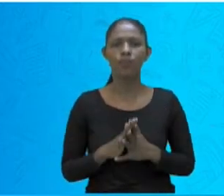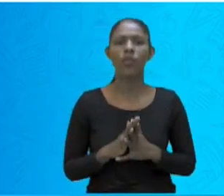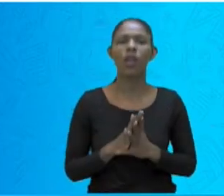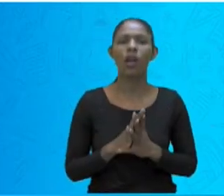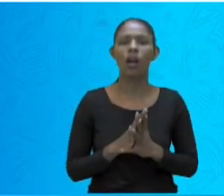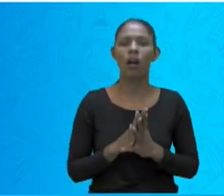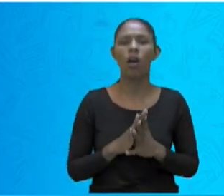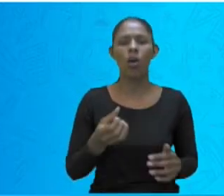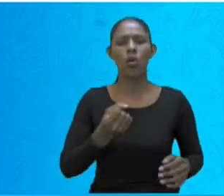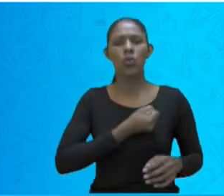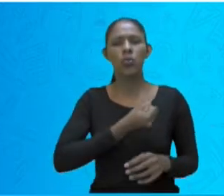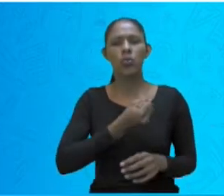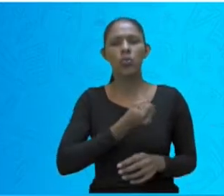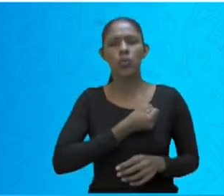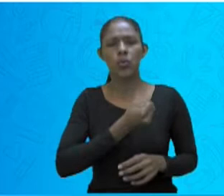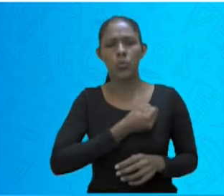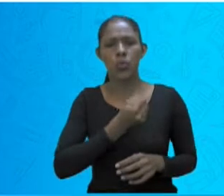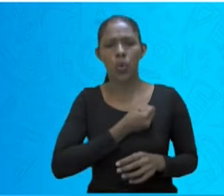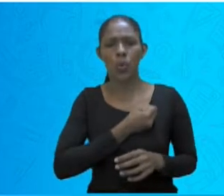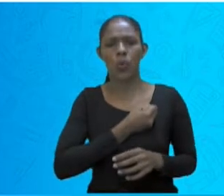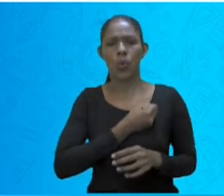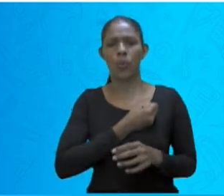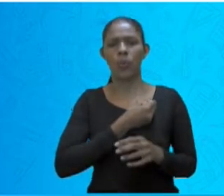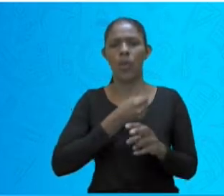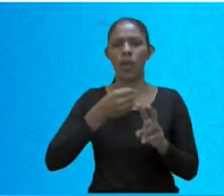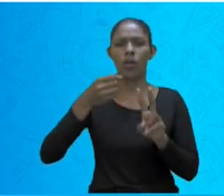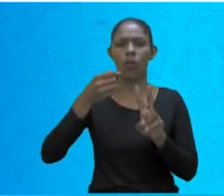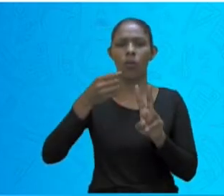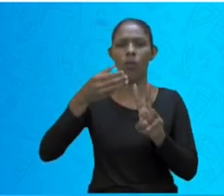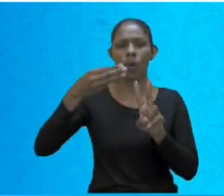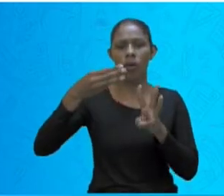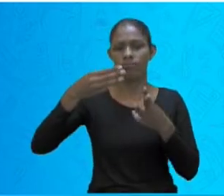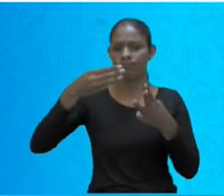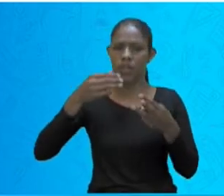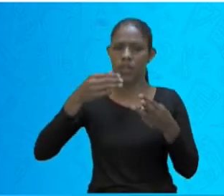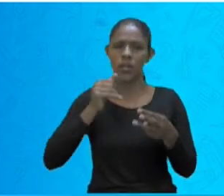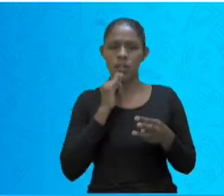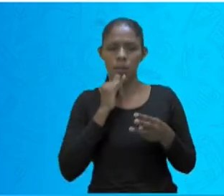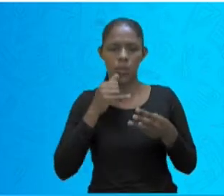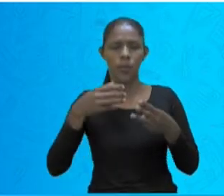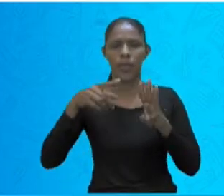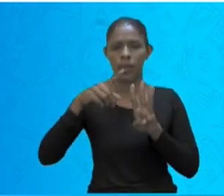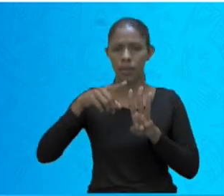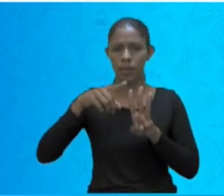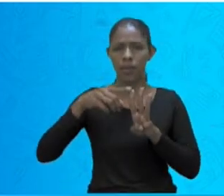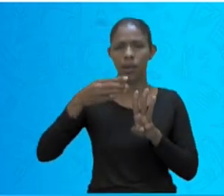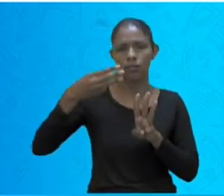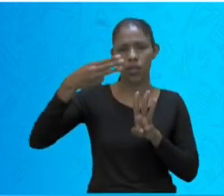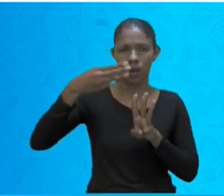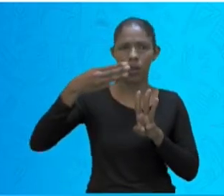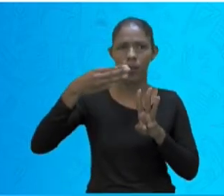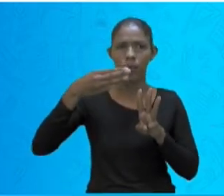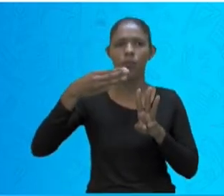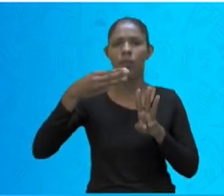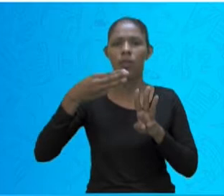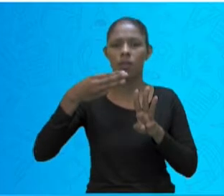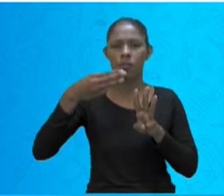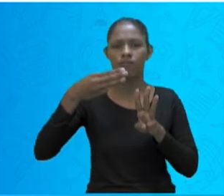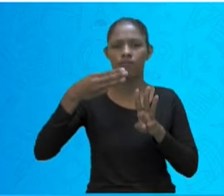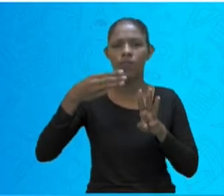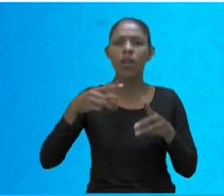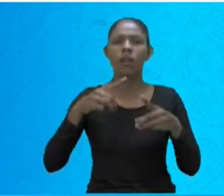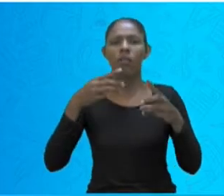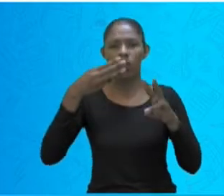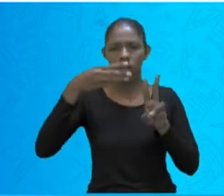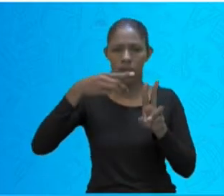ou não raiz quadrada exata? Para verificar se um número é quadrado perfeito, podemos fatorá-lo.